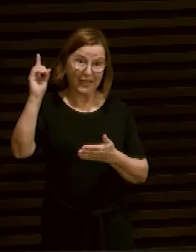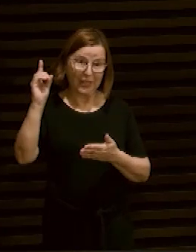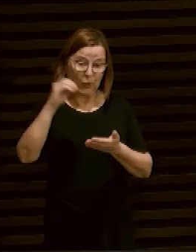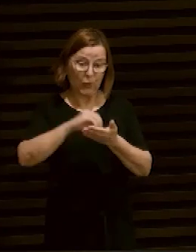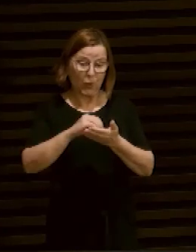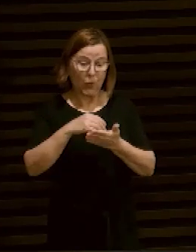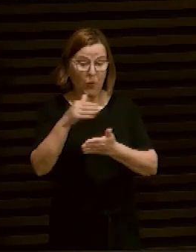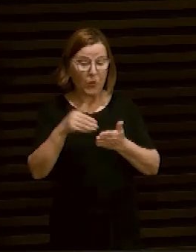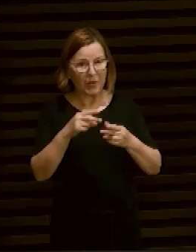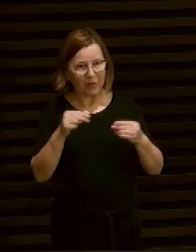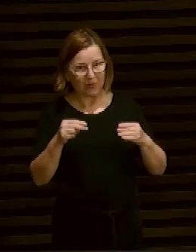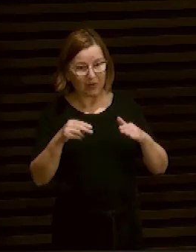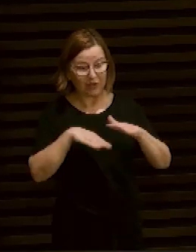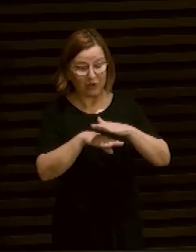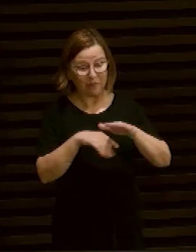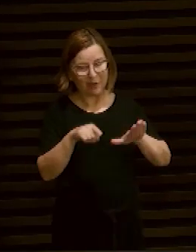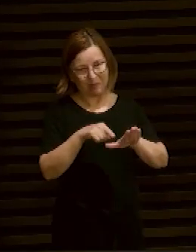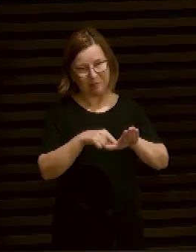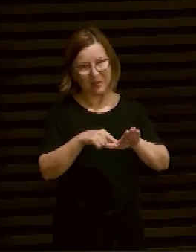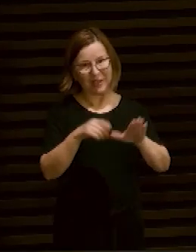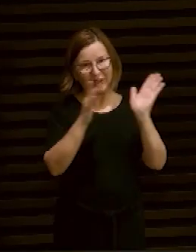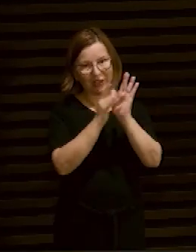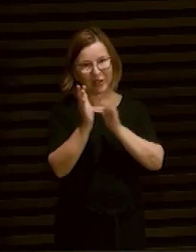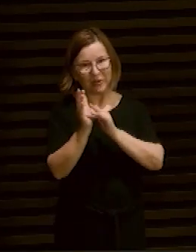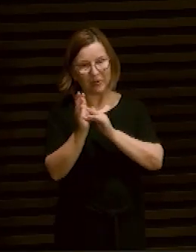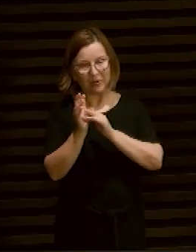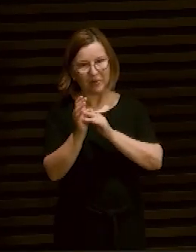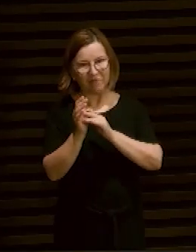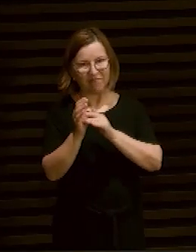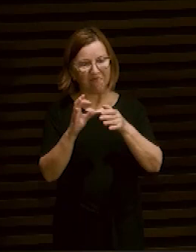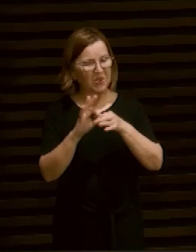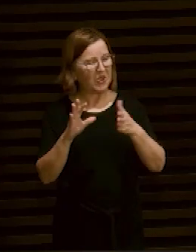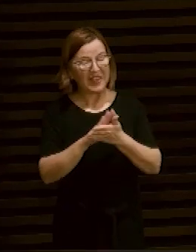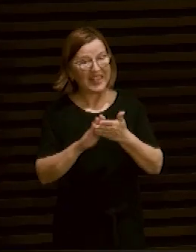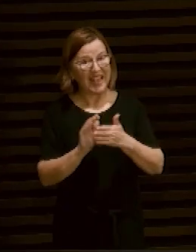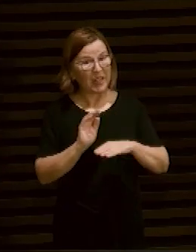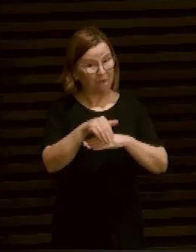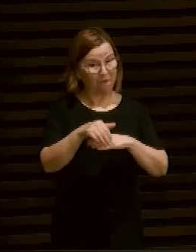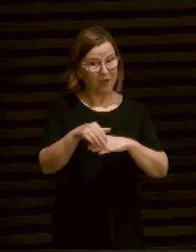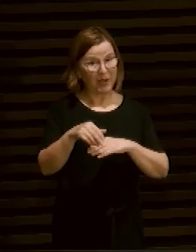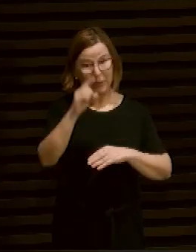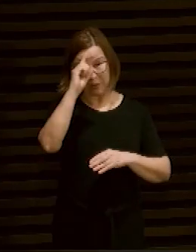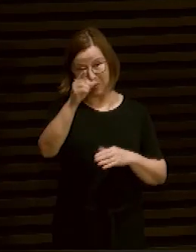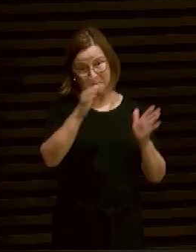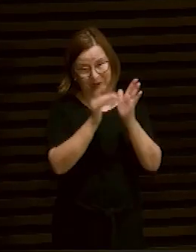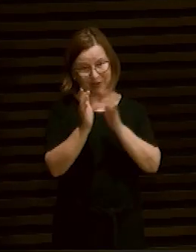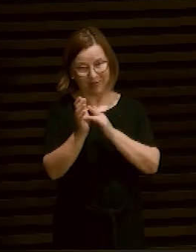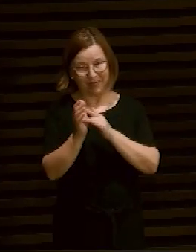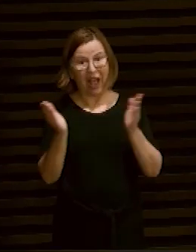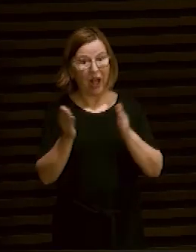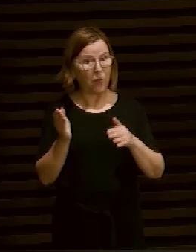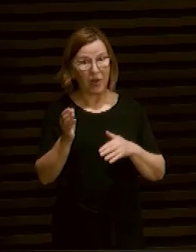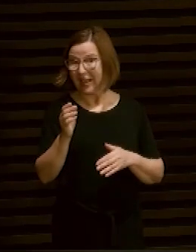as coisas, nada deixou fora do seu domínio. Agora, porém, ainda não vemos todas as coisas a